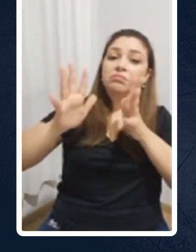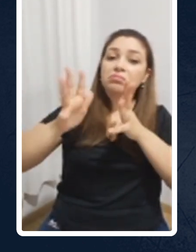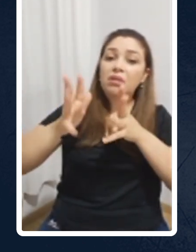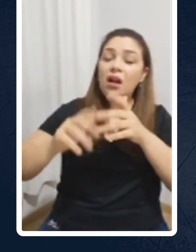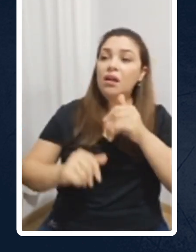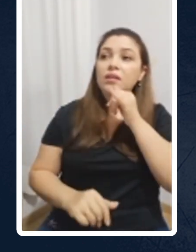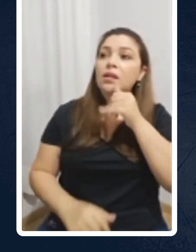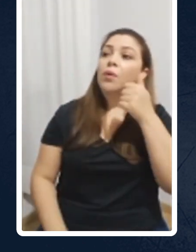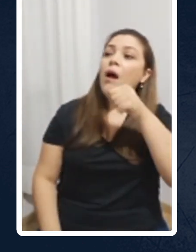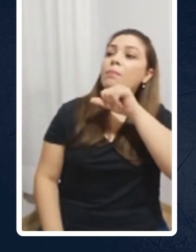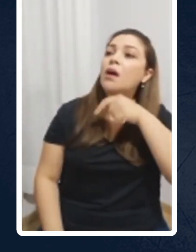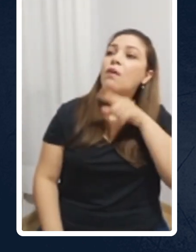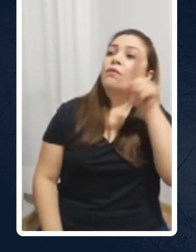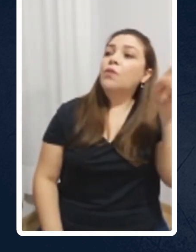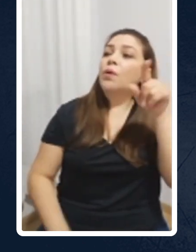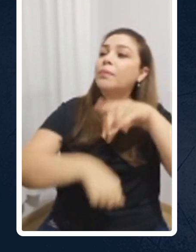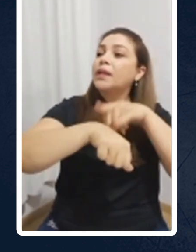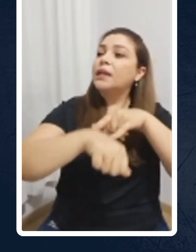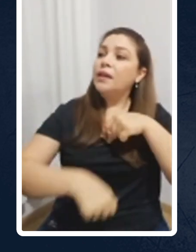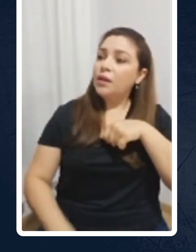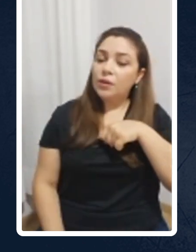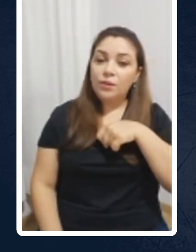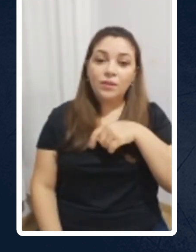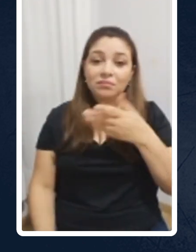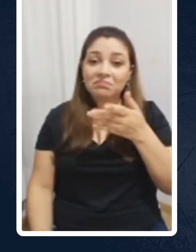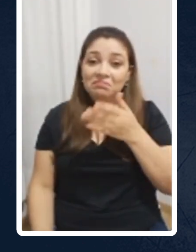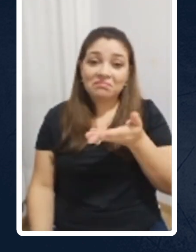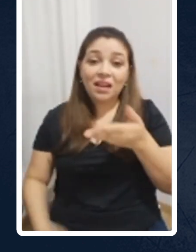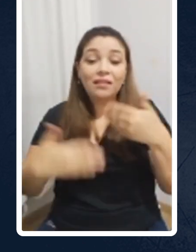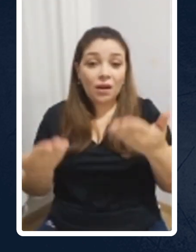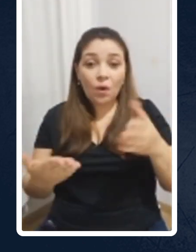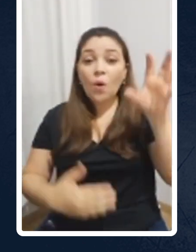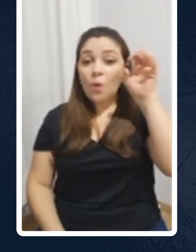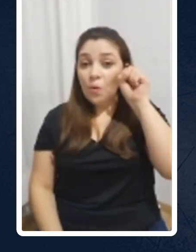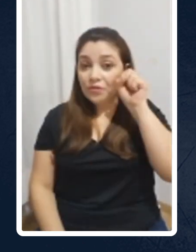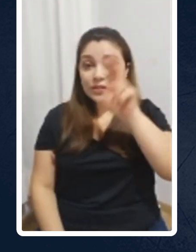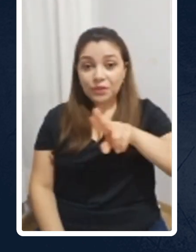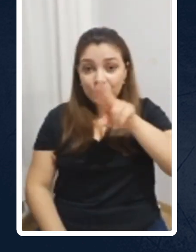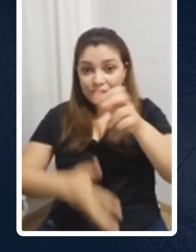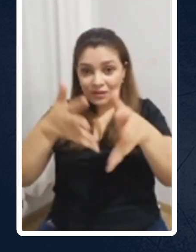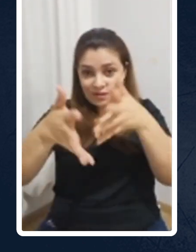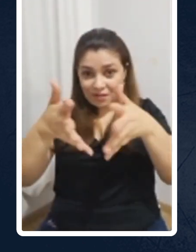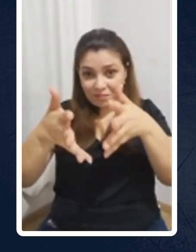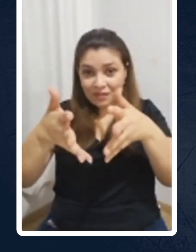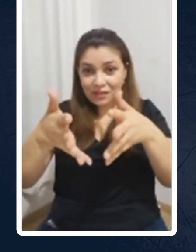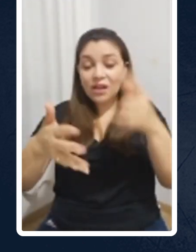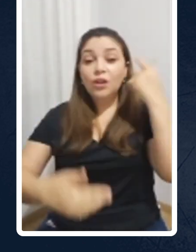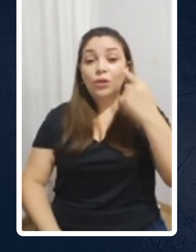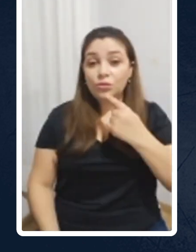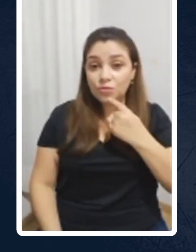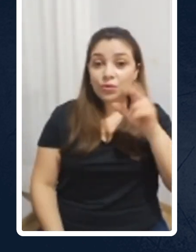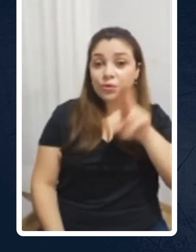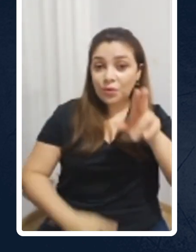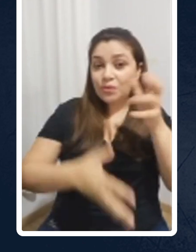quê. Então, também entre os ouvintes nós podemos usar Libras. Não é um problema, não precisa ter um surdo. Não, não